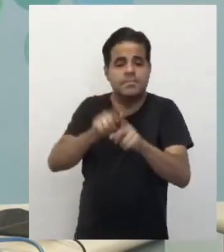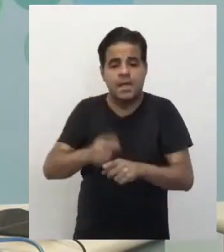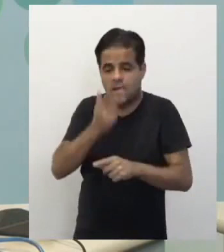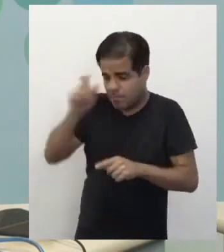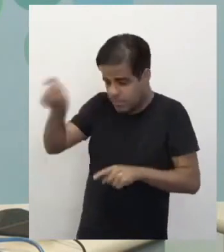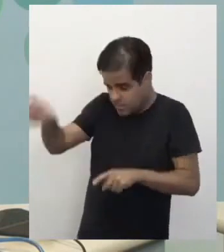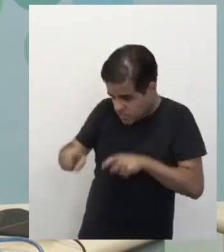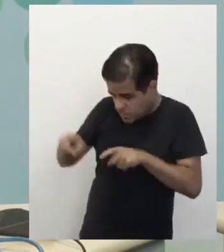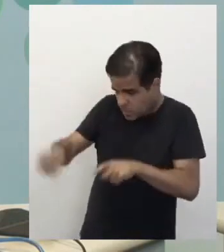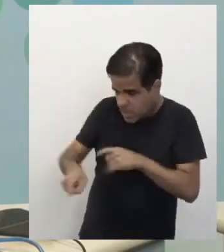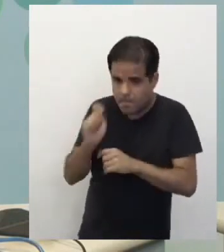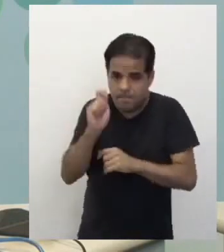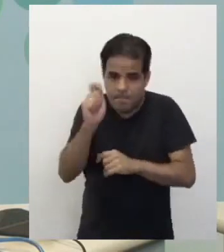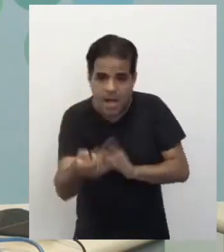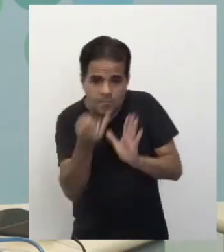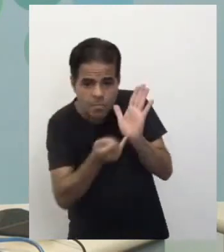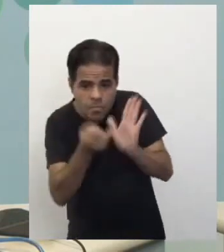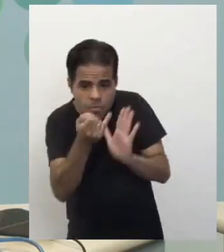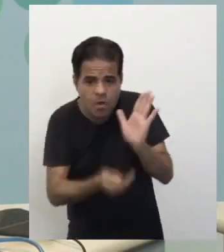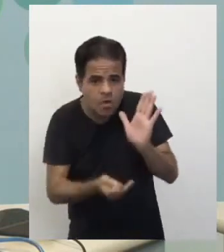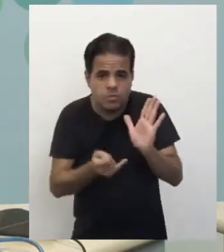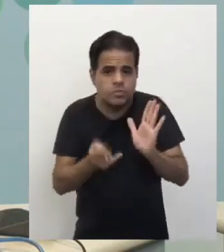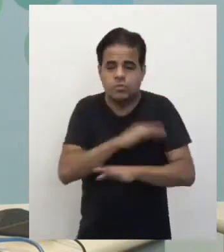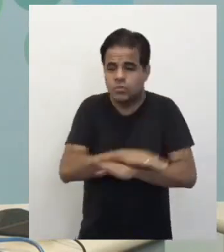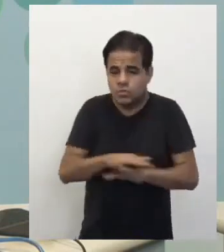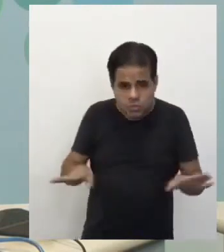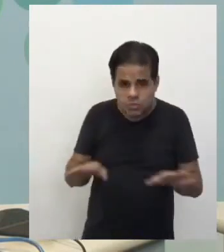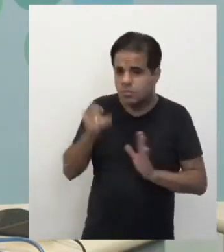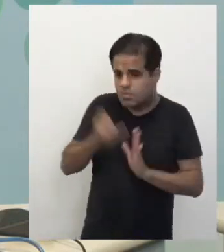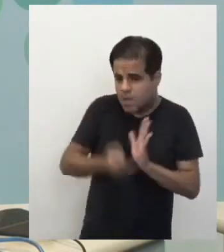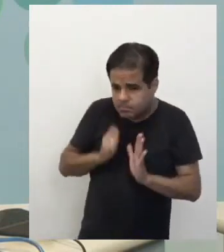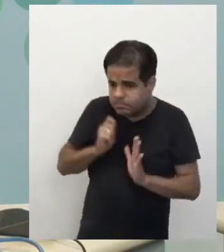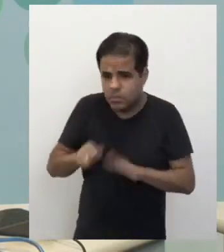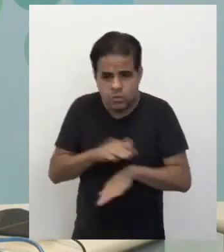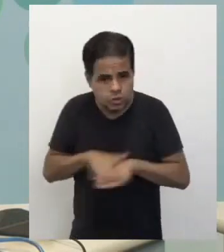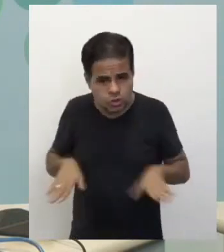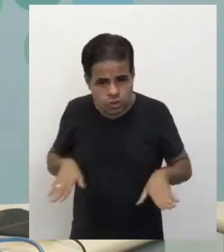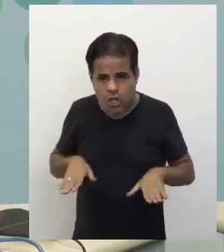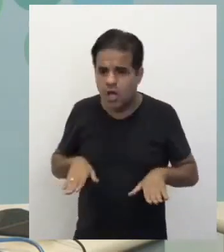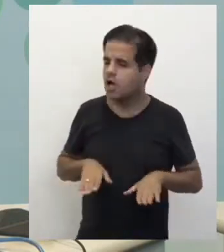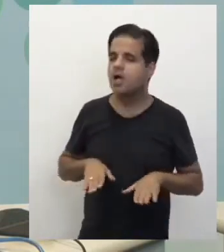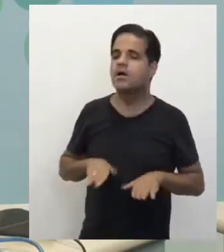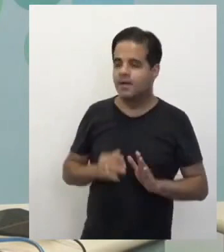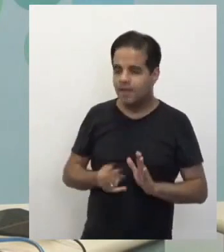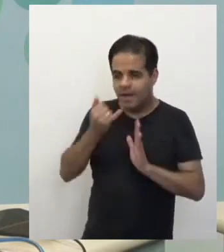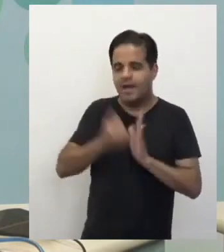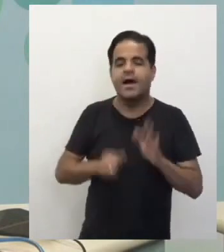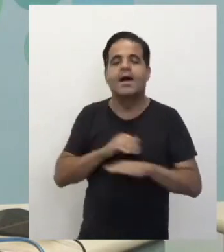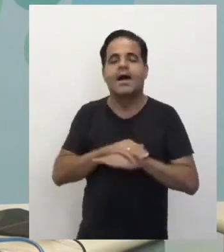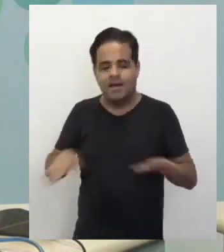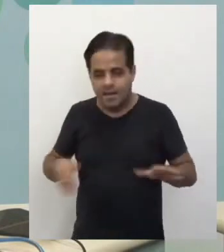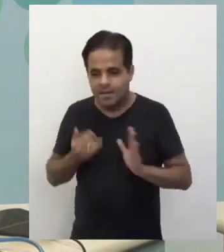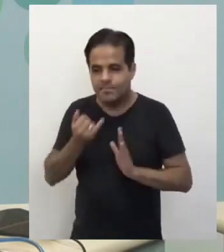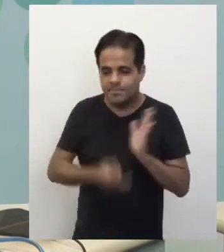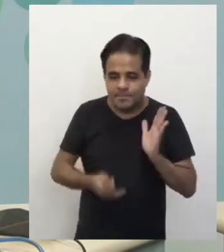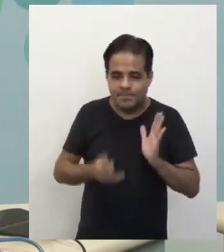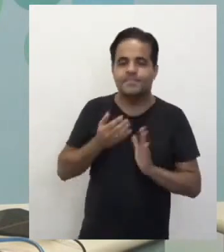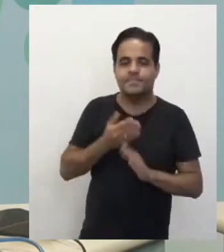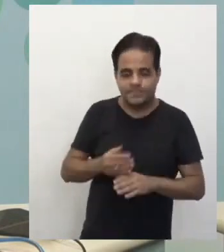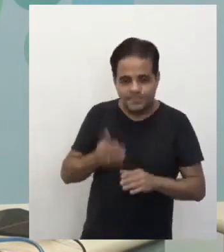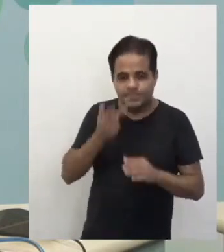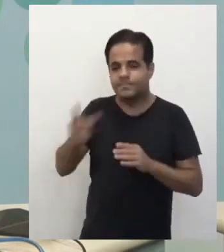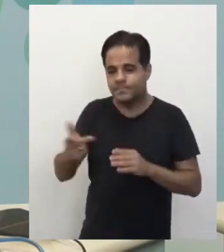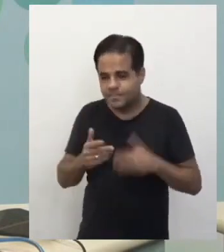camponês pagava um imposto, ele não estava simplesmente pagando imposto em espécie. Estava oferecendo